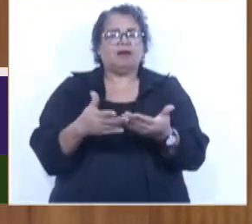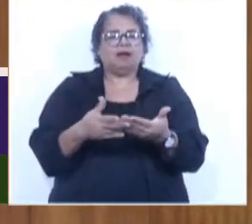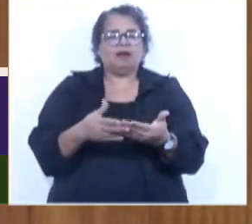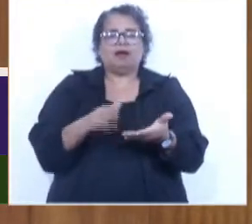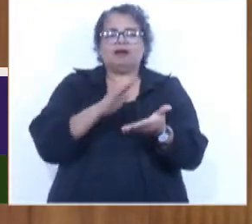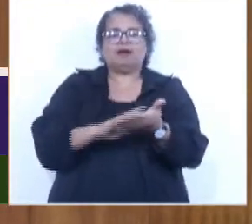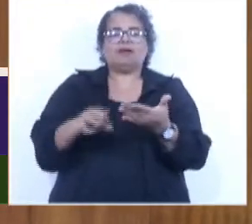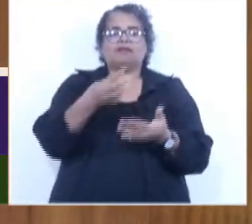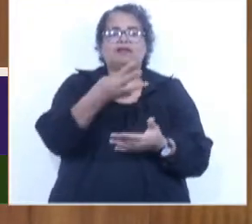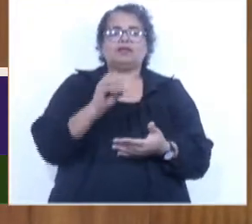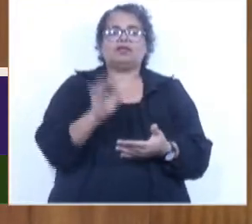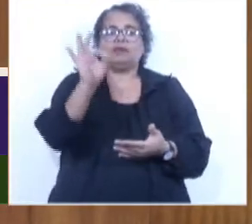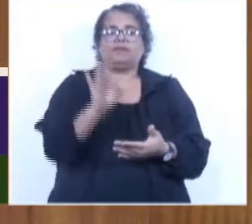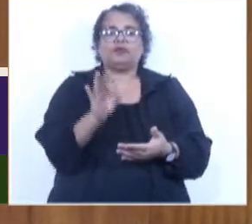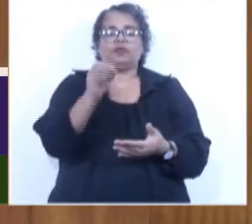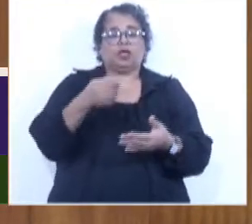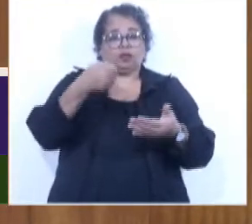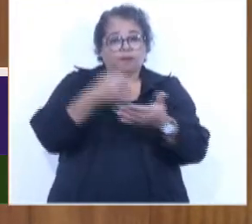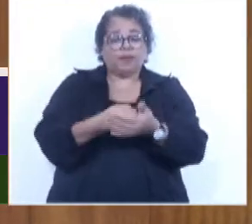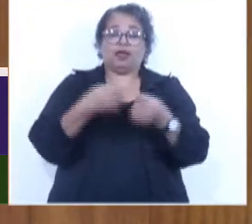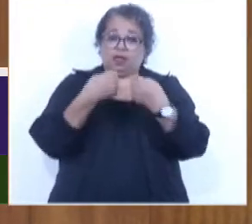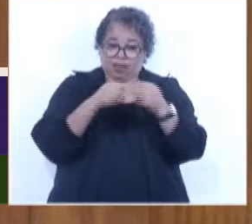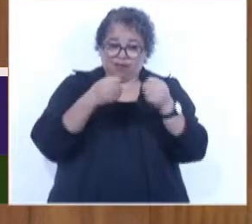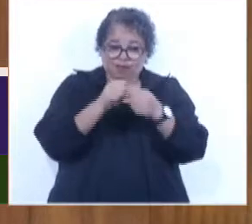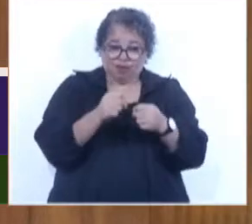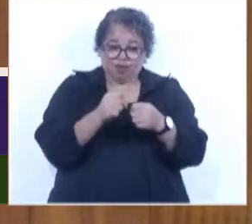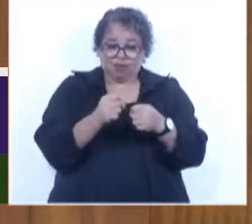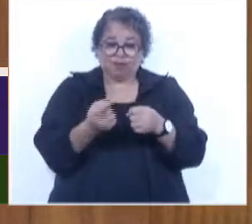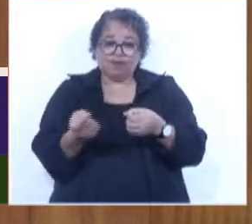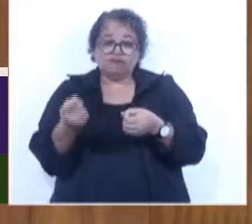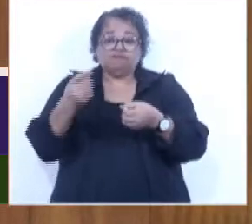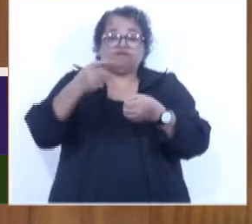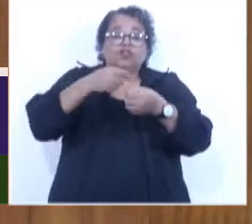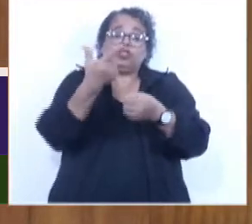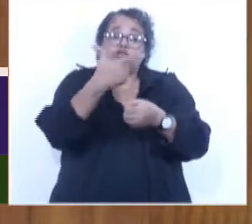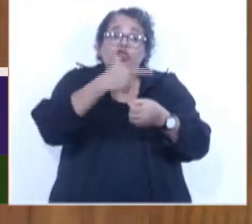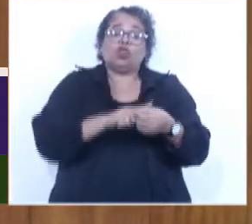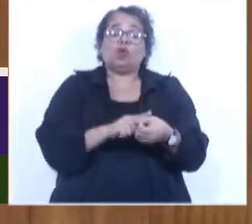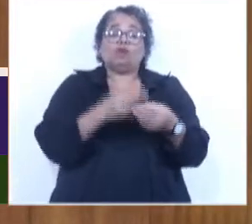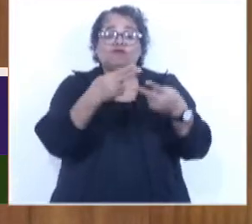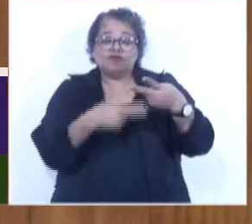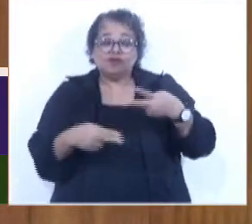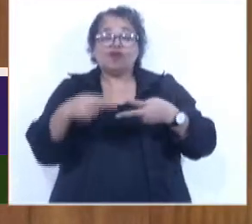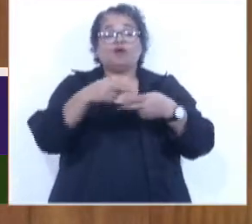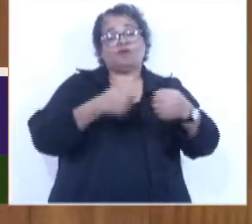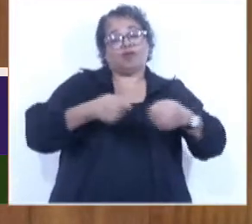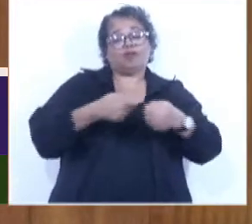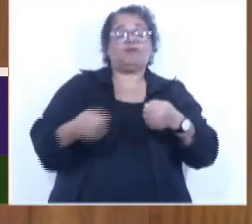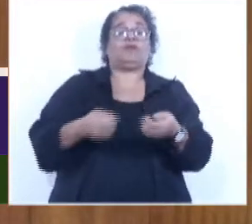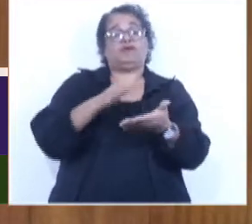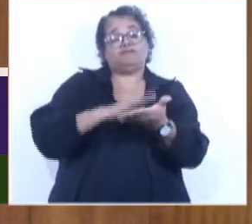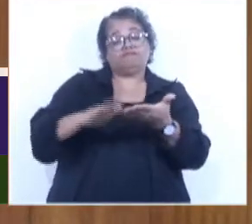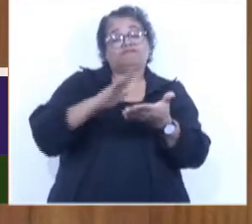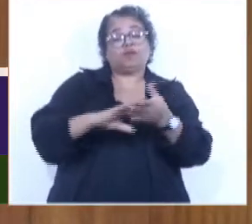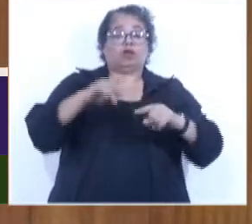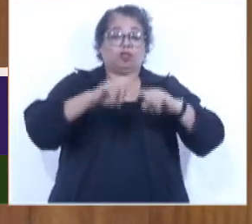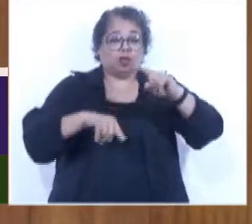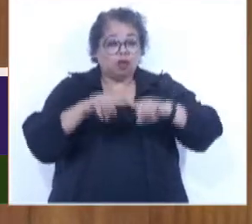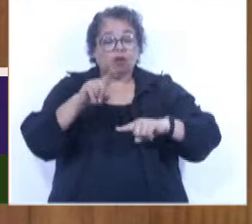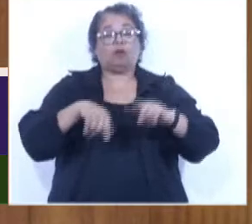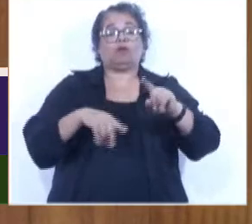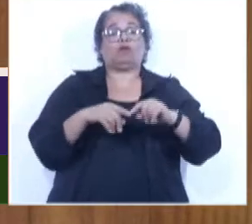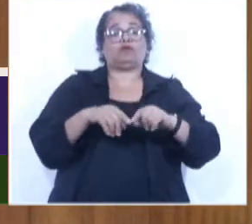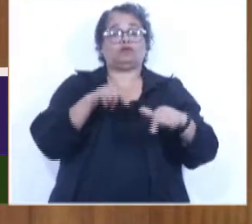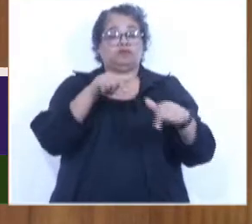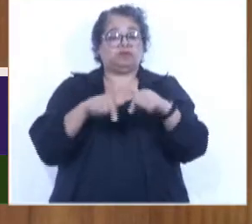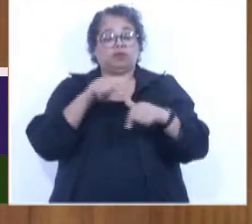sua renda com transporte ele vai voltar para a economia vereador Gilberto para ser gasto no comércio para ser gasto no